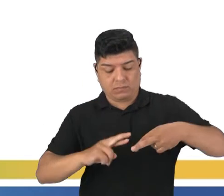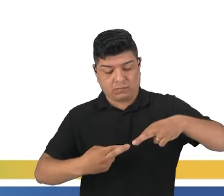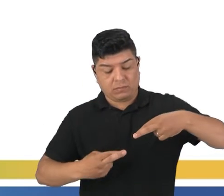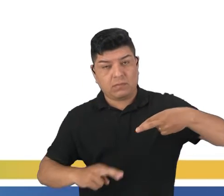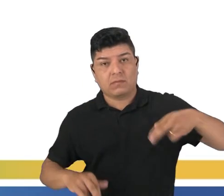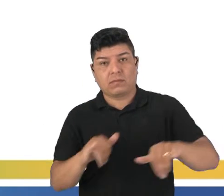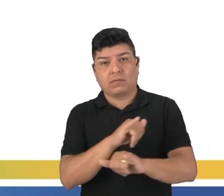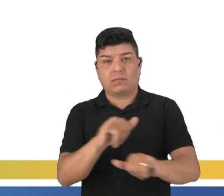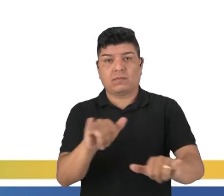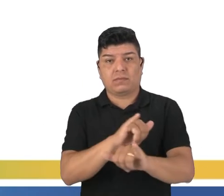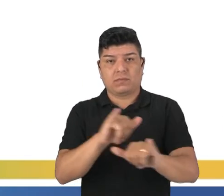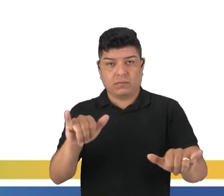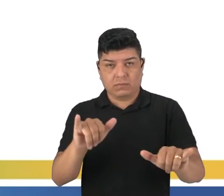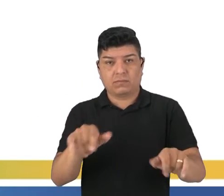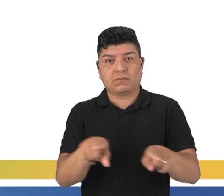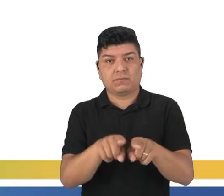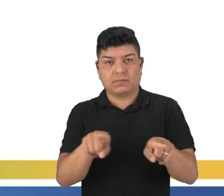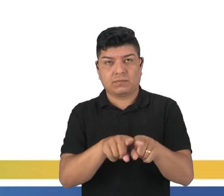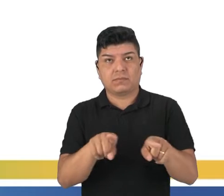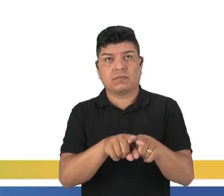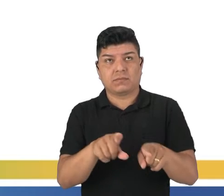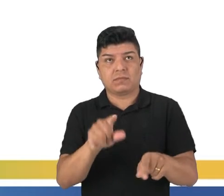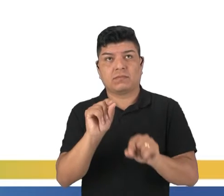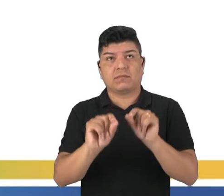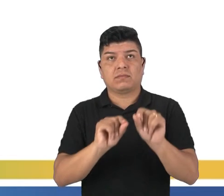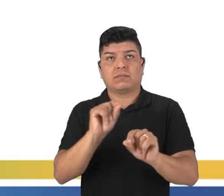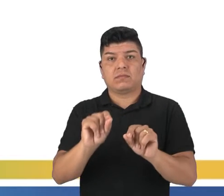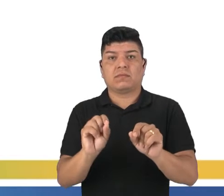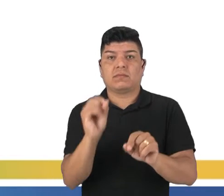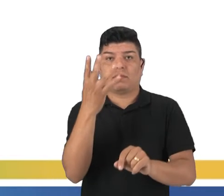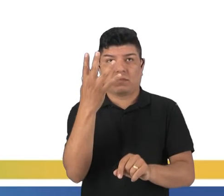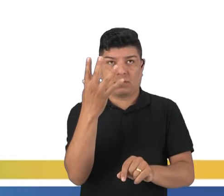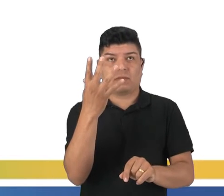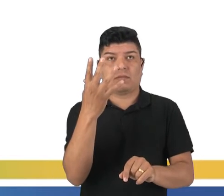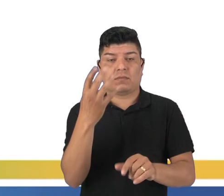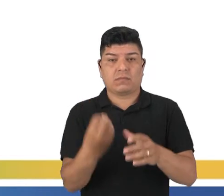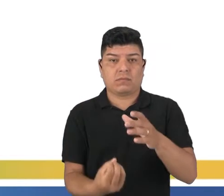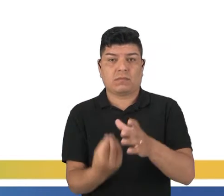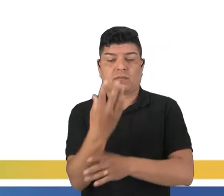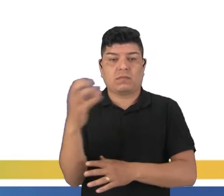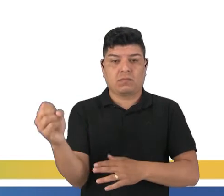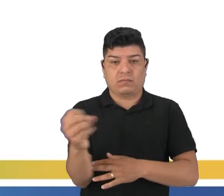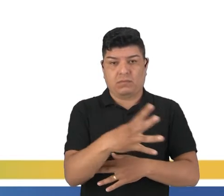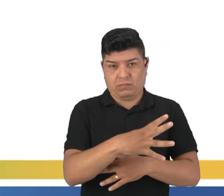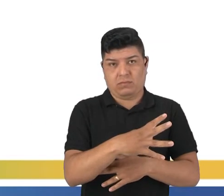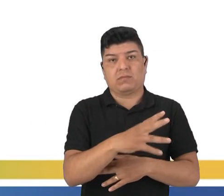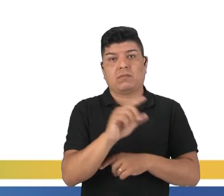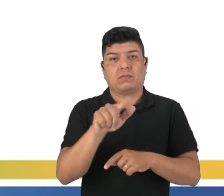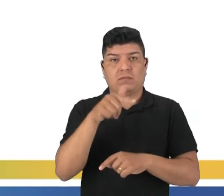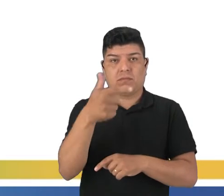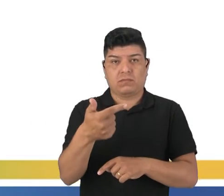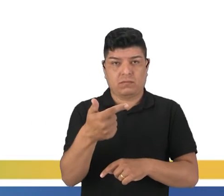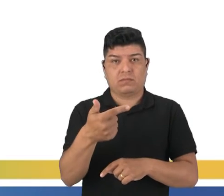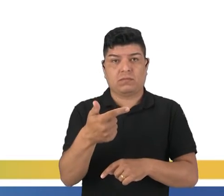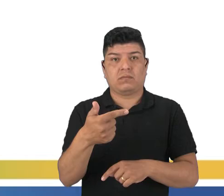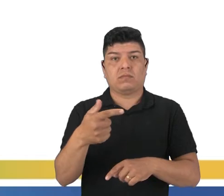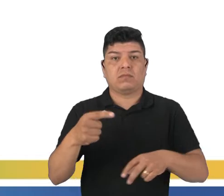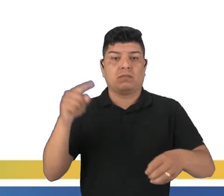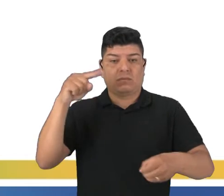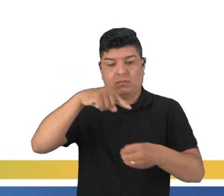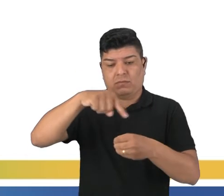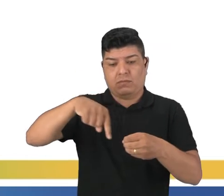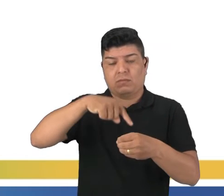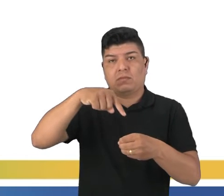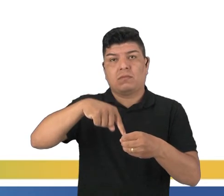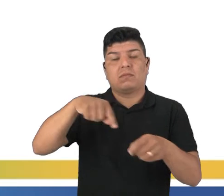RNA mensageiro. E também vai ocorrer a formação de novos nucleotídeos para se juntar com a